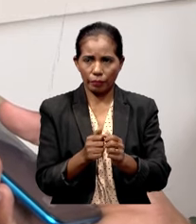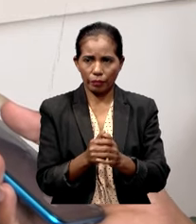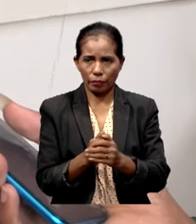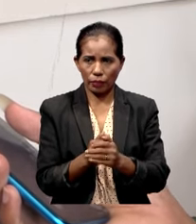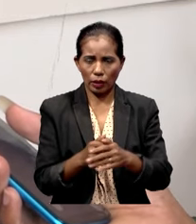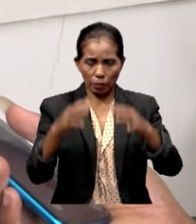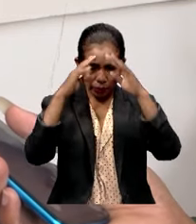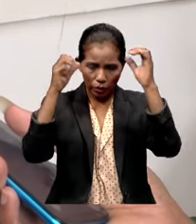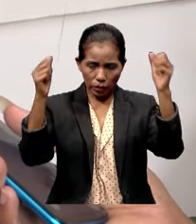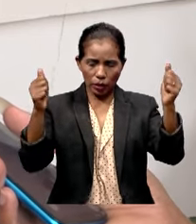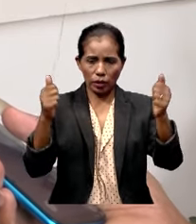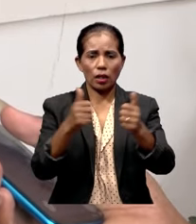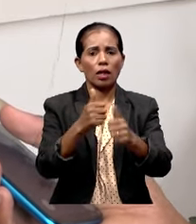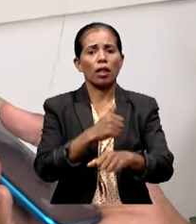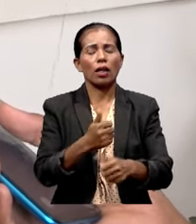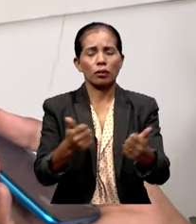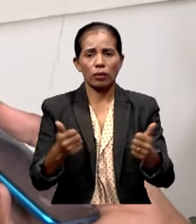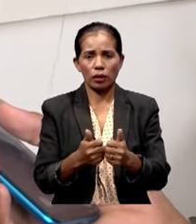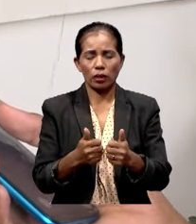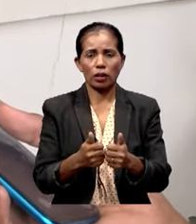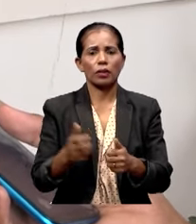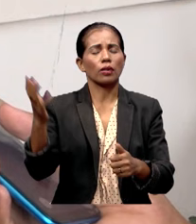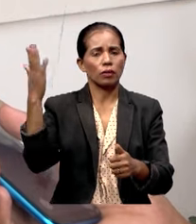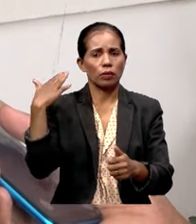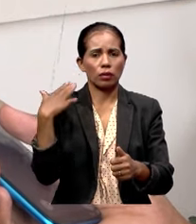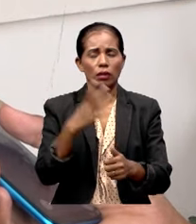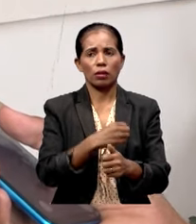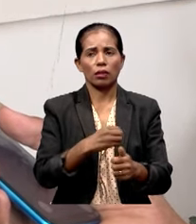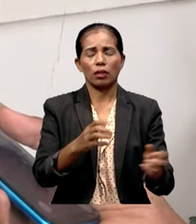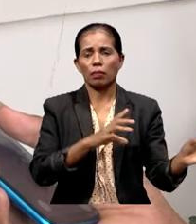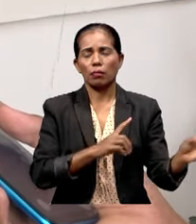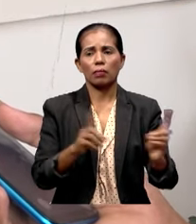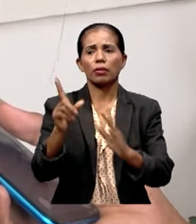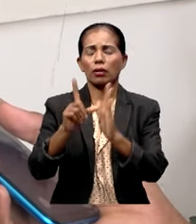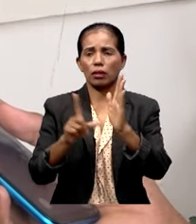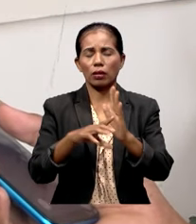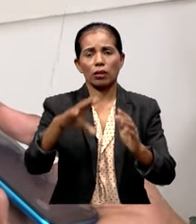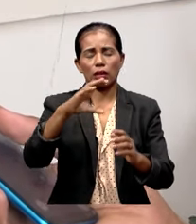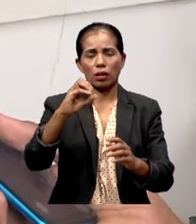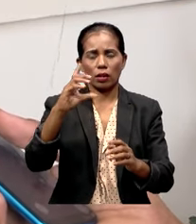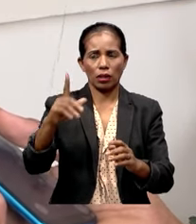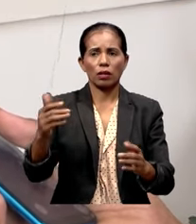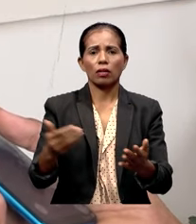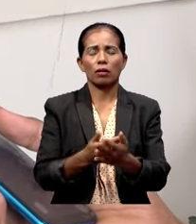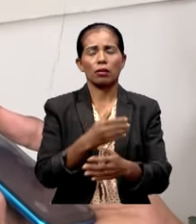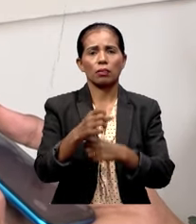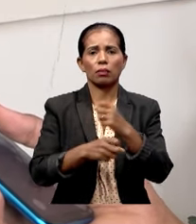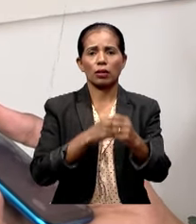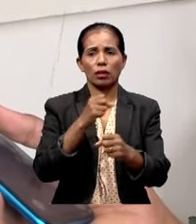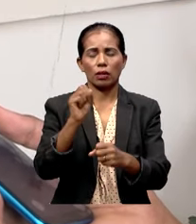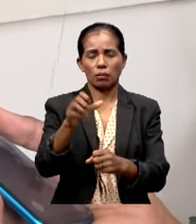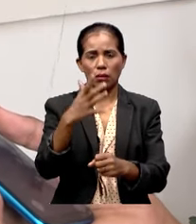presidente autoridade cessante, hori implementa resolução né ba comissão né mandato claro ba 15 dias para